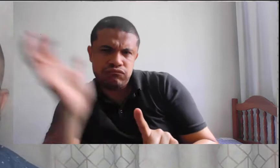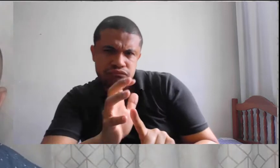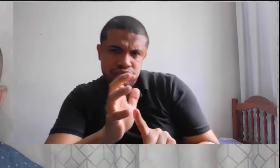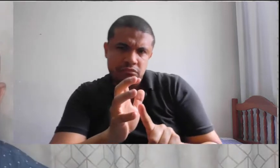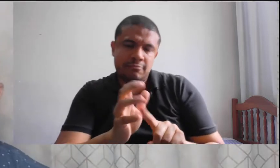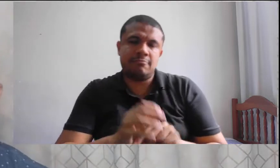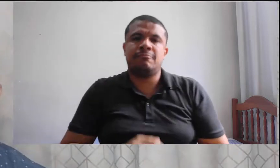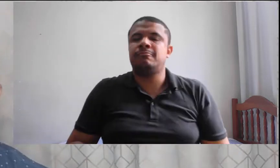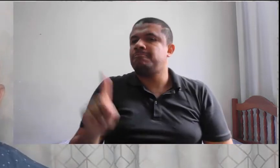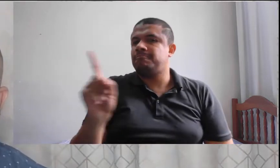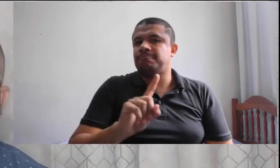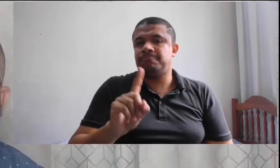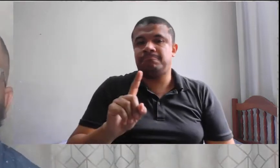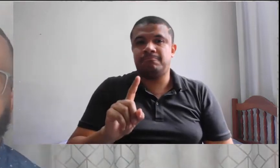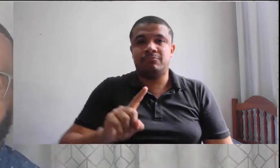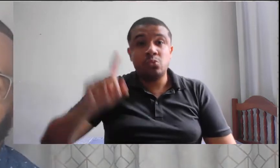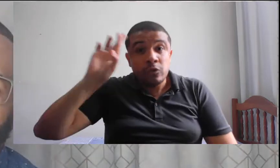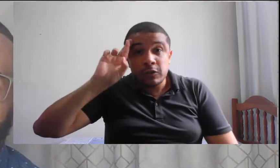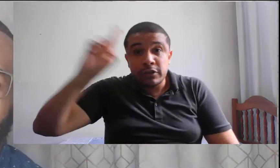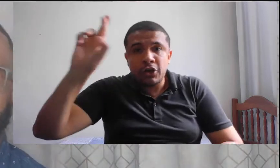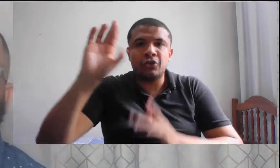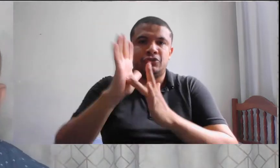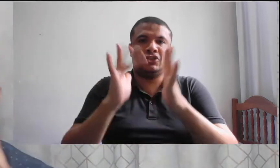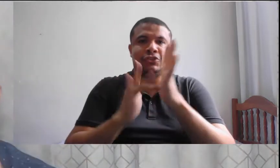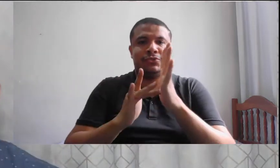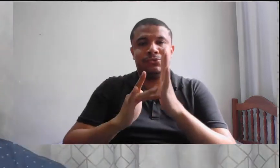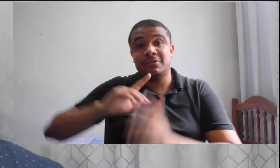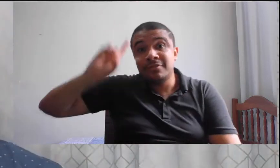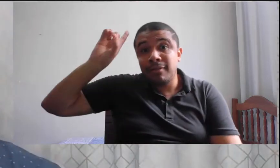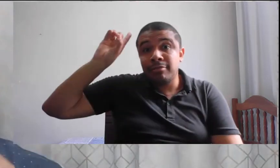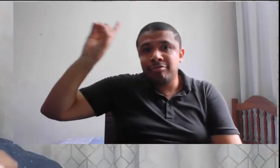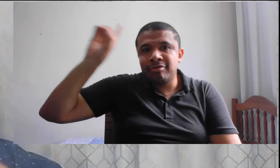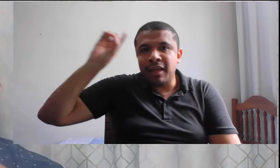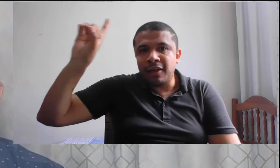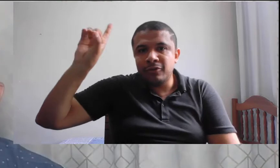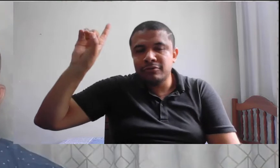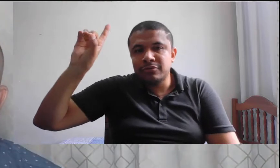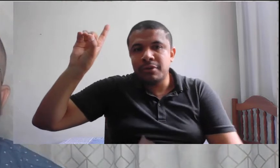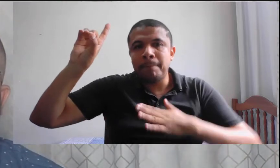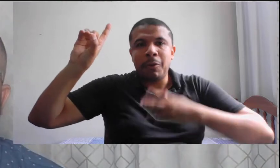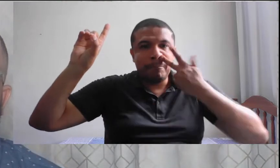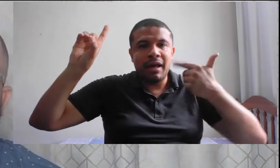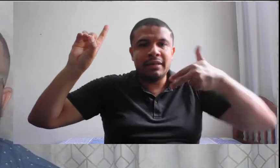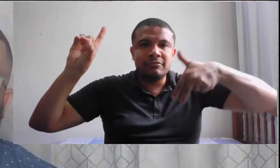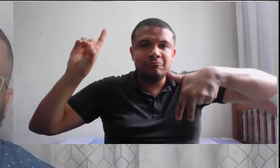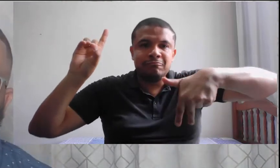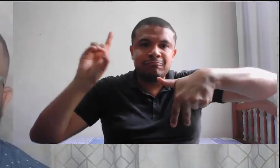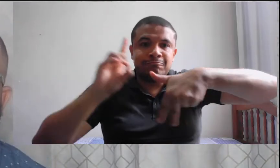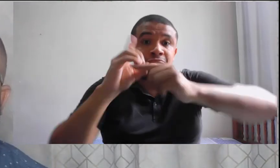casa. Um dia o próprio Senhor, Deus, se encontrou com meu pai.